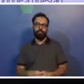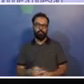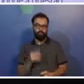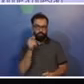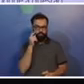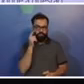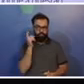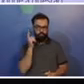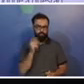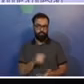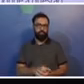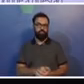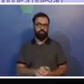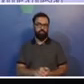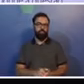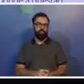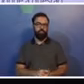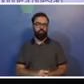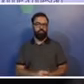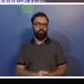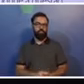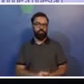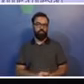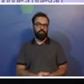olha o nosso primeiro exemplo.